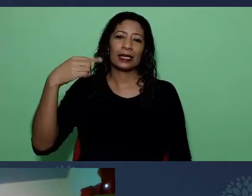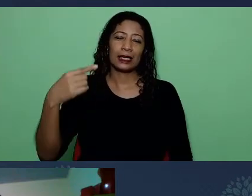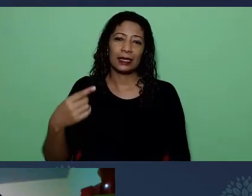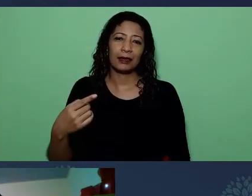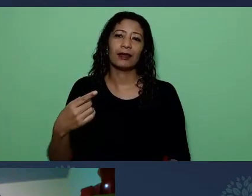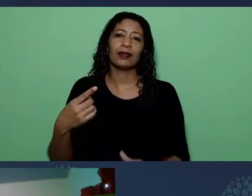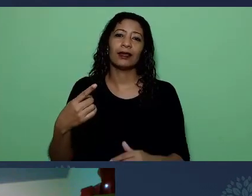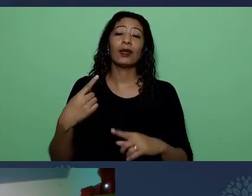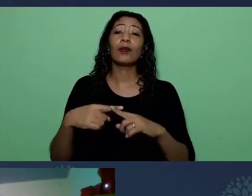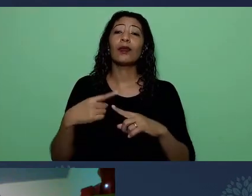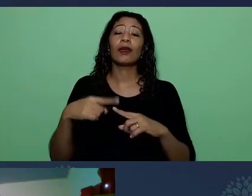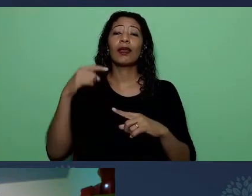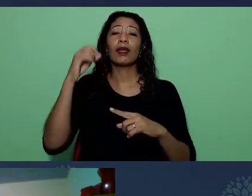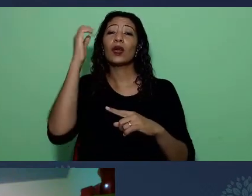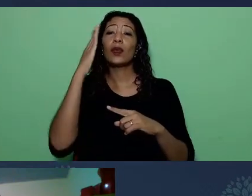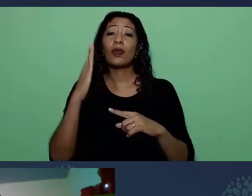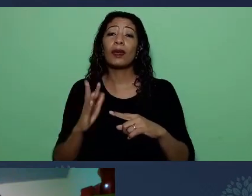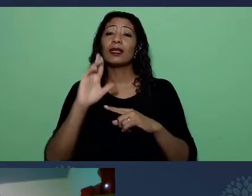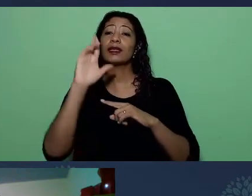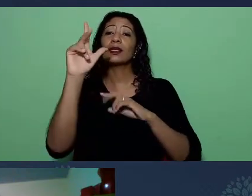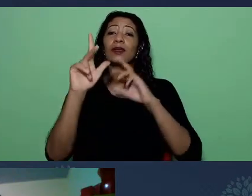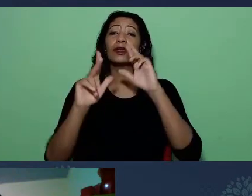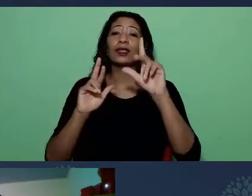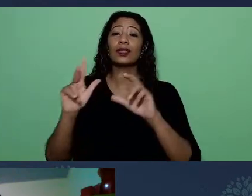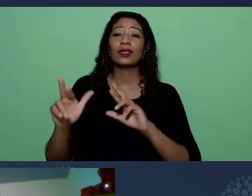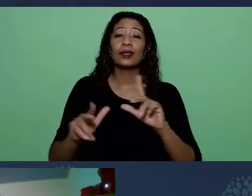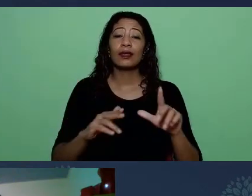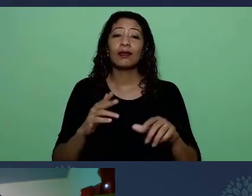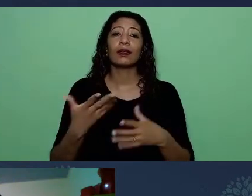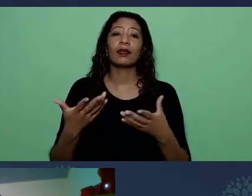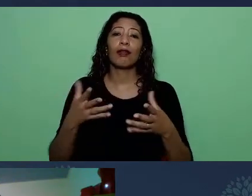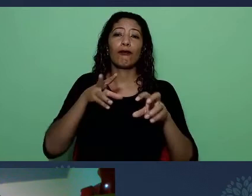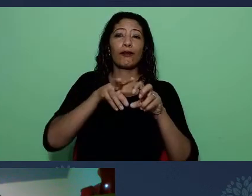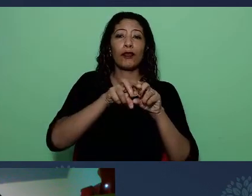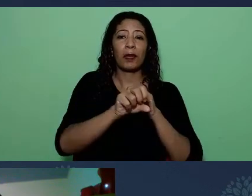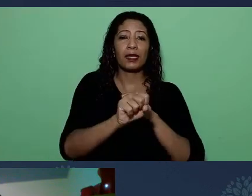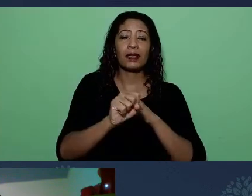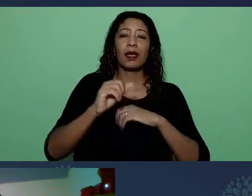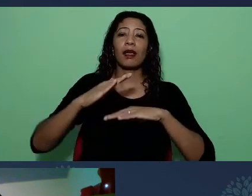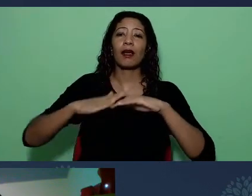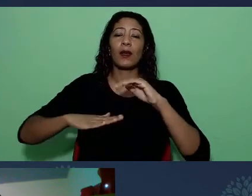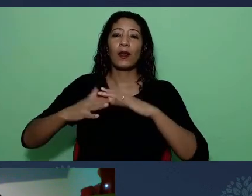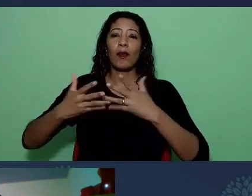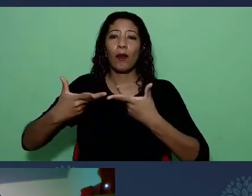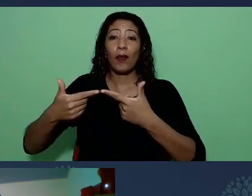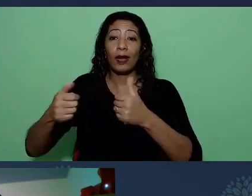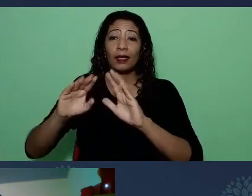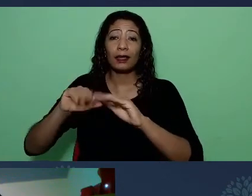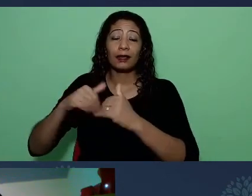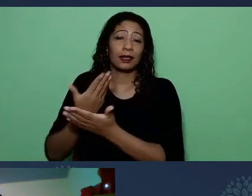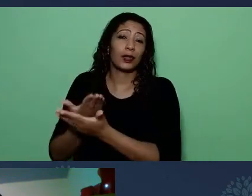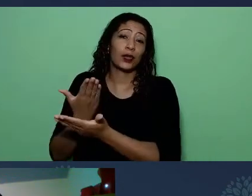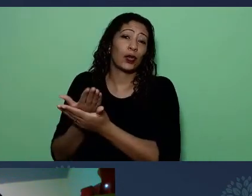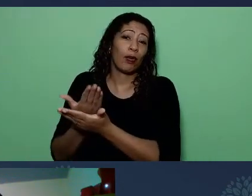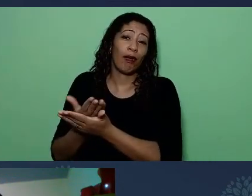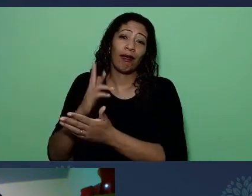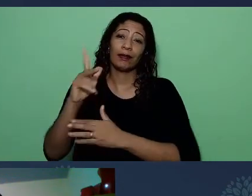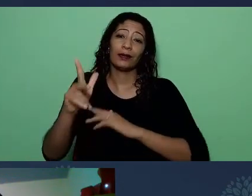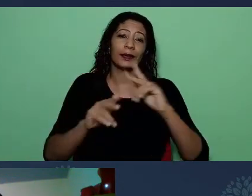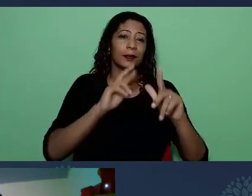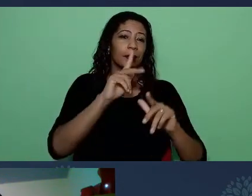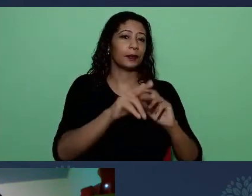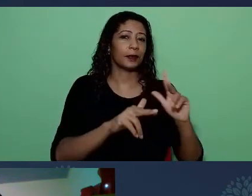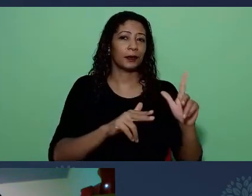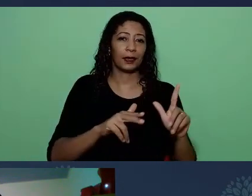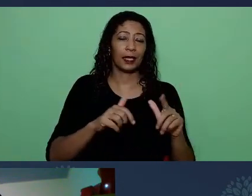é muito diferente. O nível de instrução, a qualidade das escolas. Então, eu